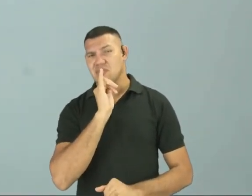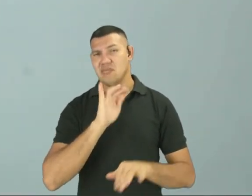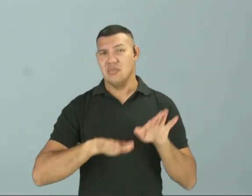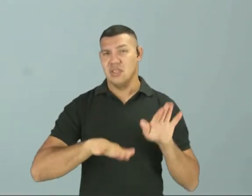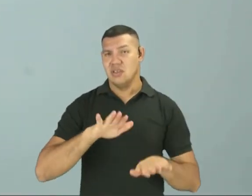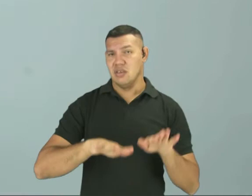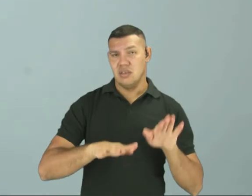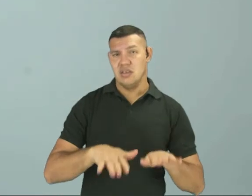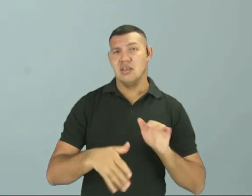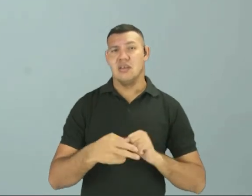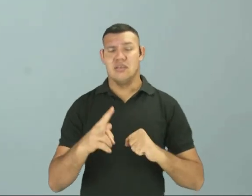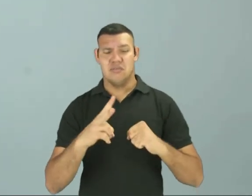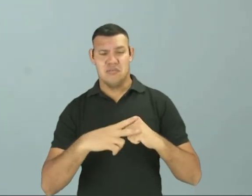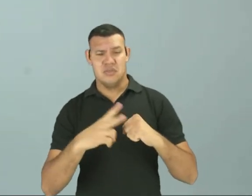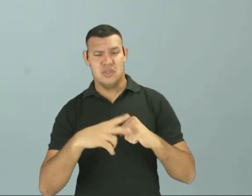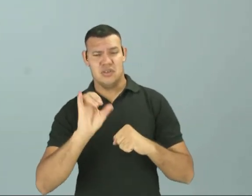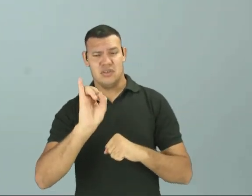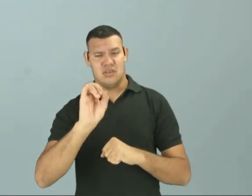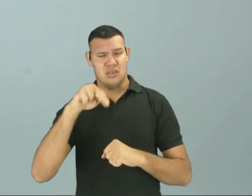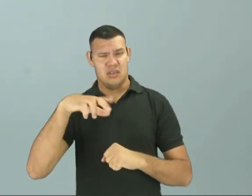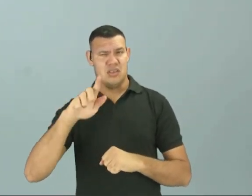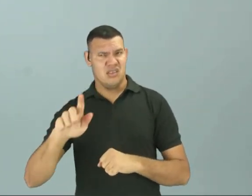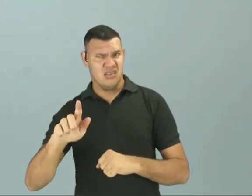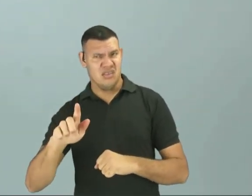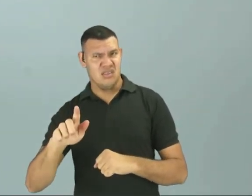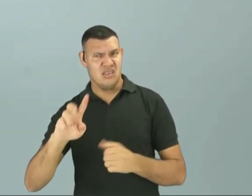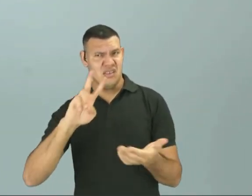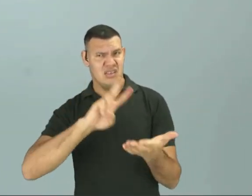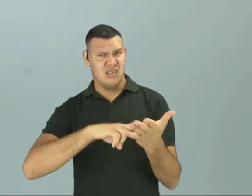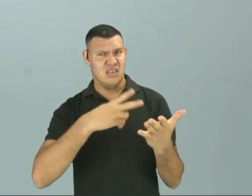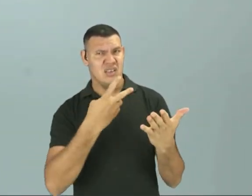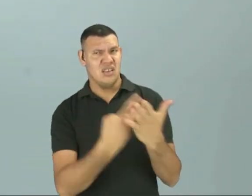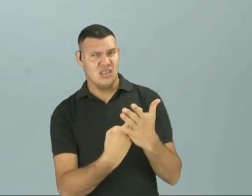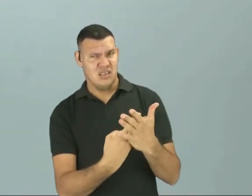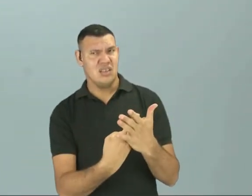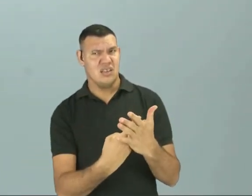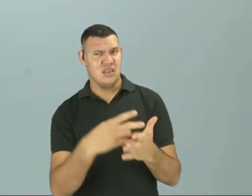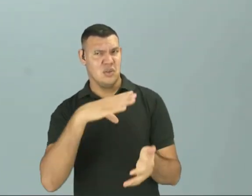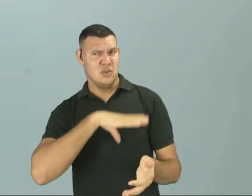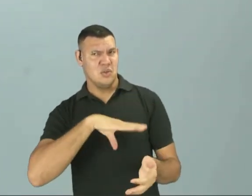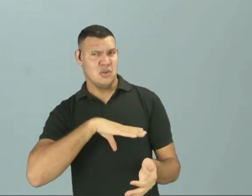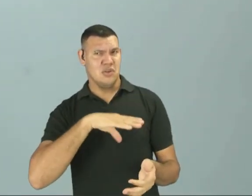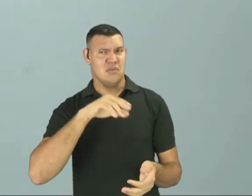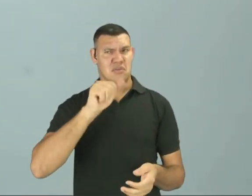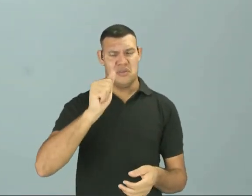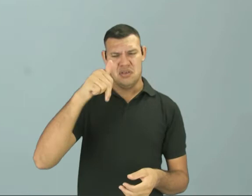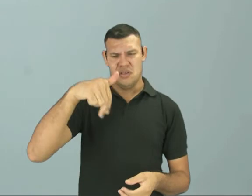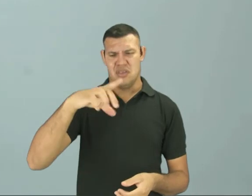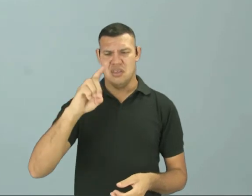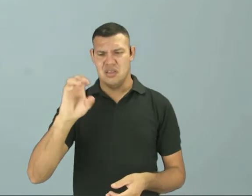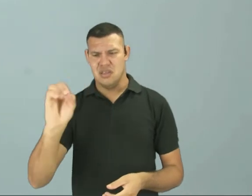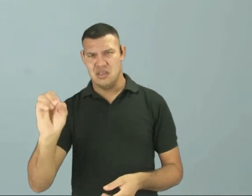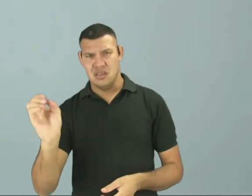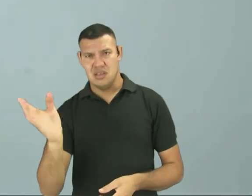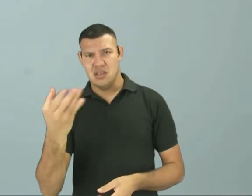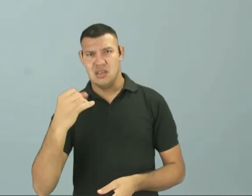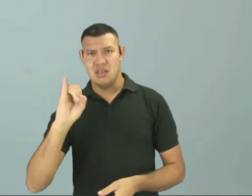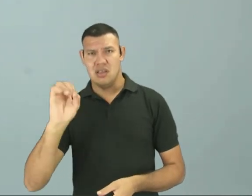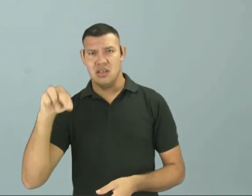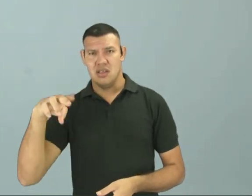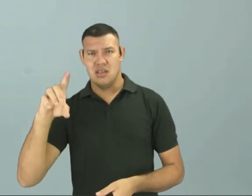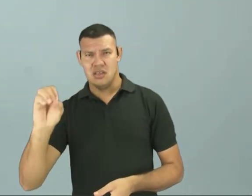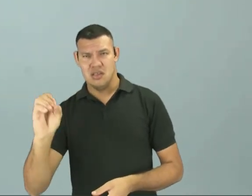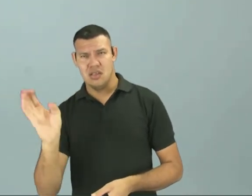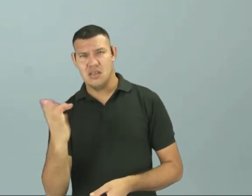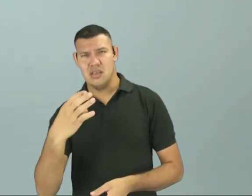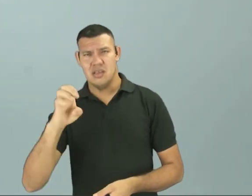tem ing, ele vai ser traduzido com aquele que nós temos em português, o ando, endo, indo, né, correndo, sorrindo,